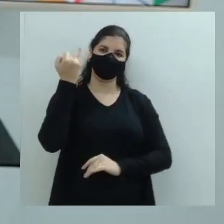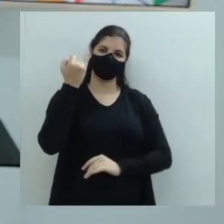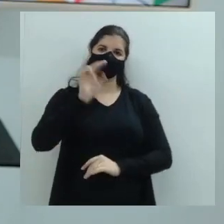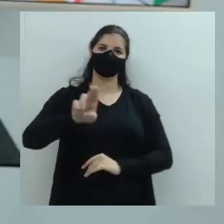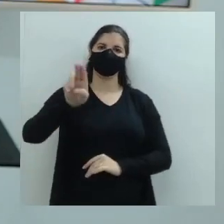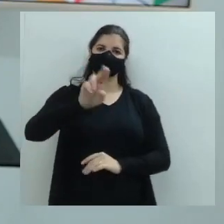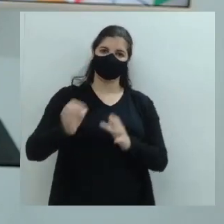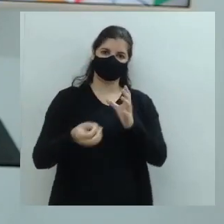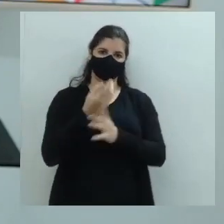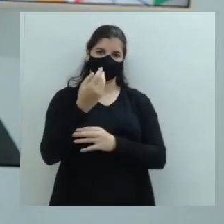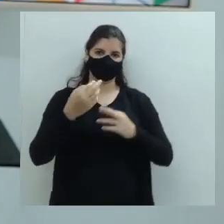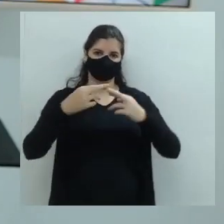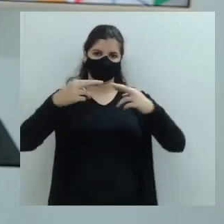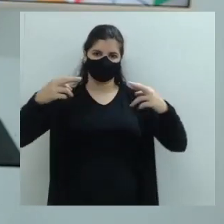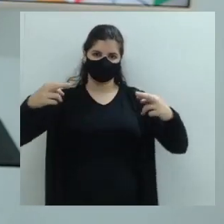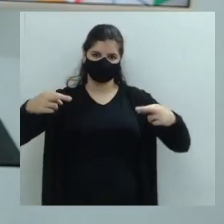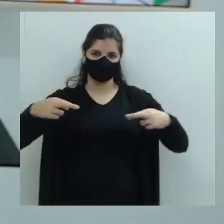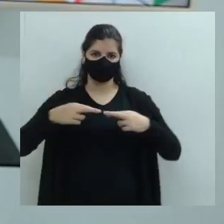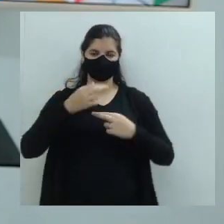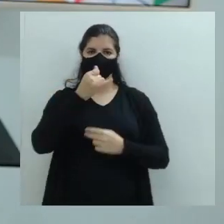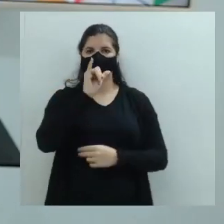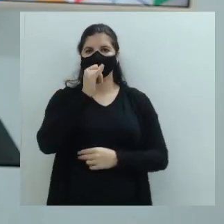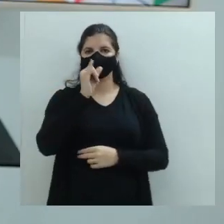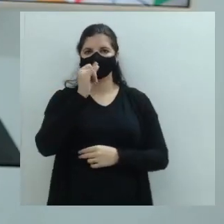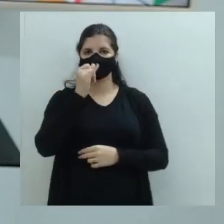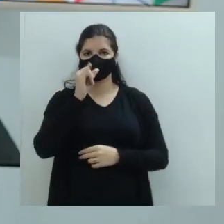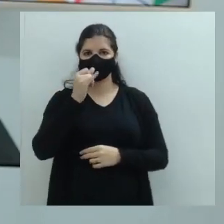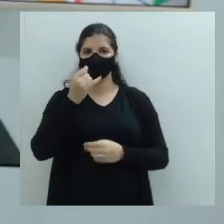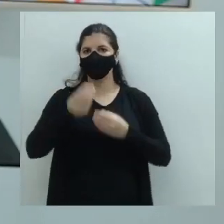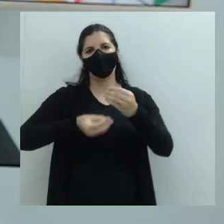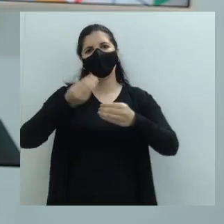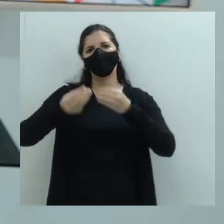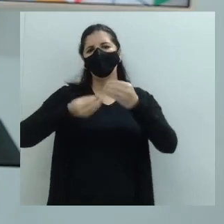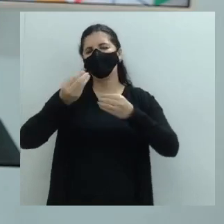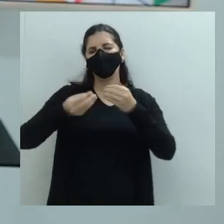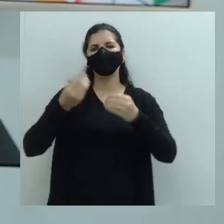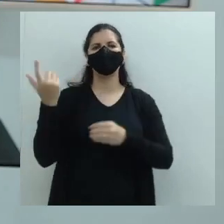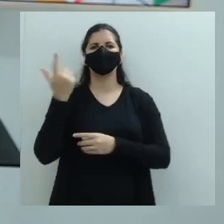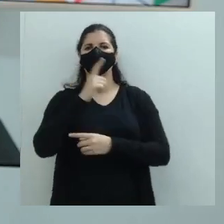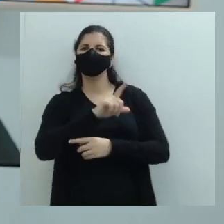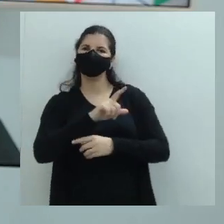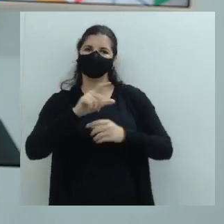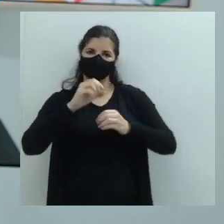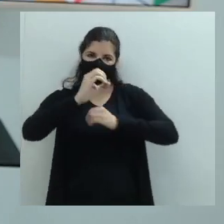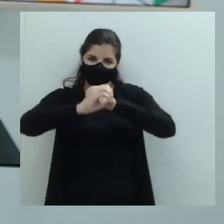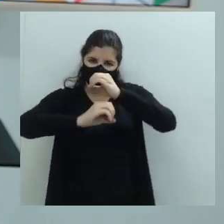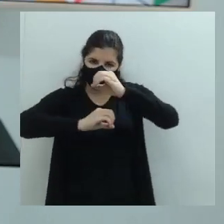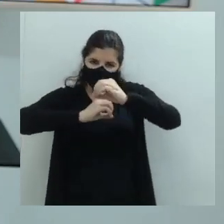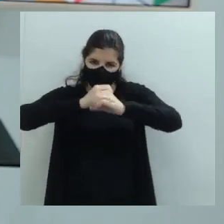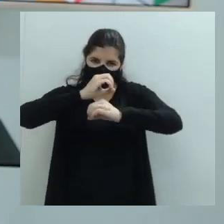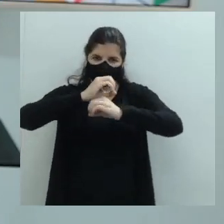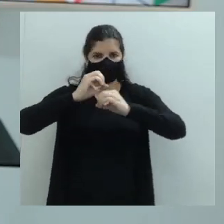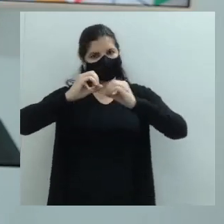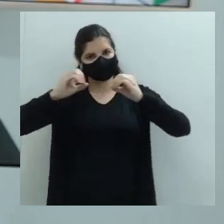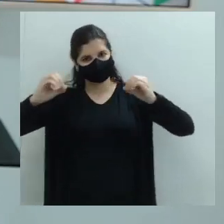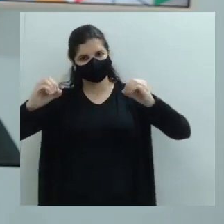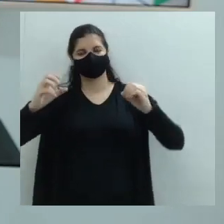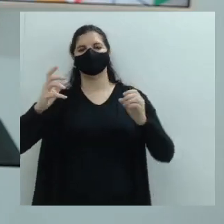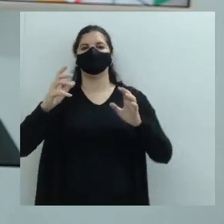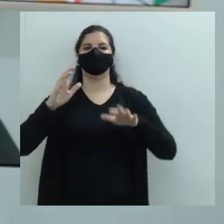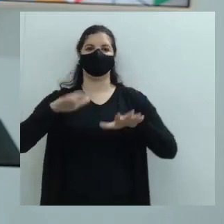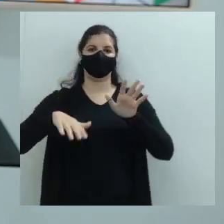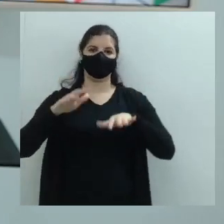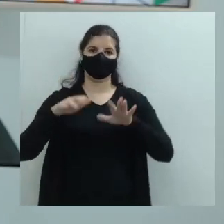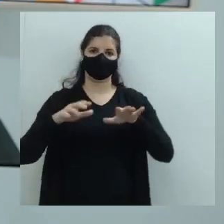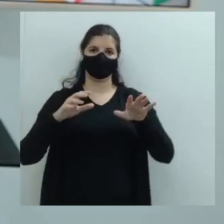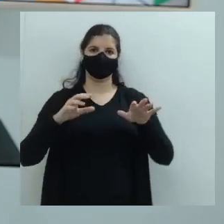para a construção do circuito elétrico, como é que os elétrons eles se comportam, né? De acordo com